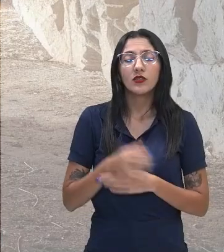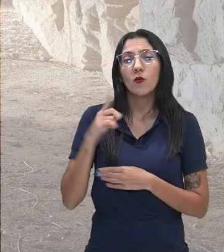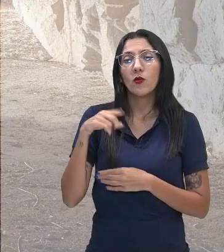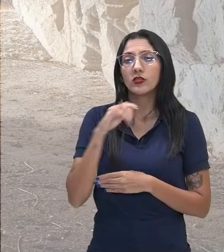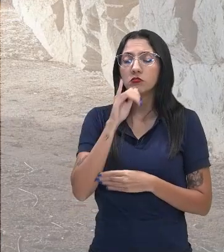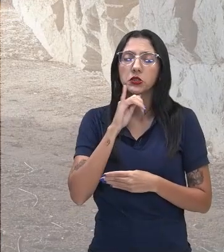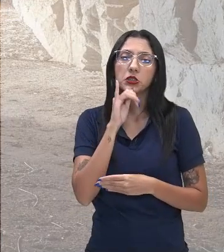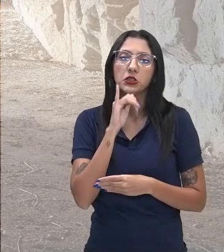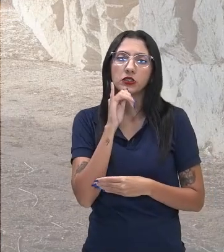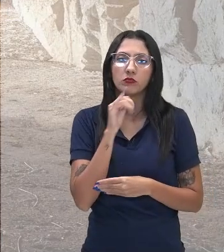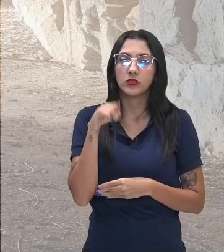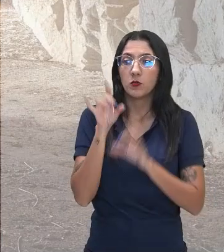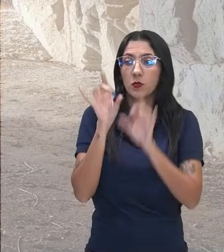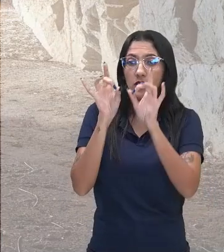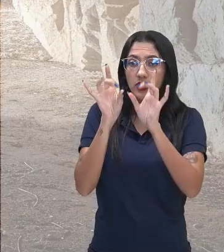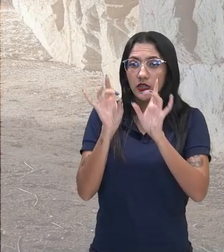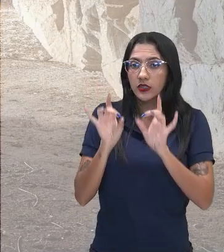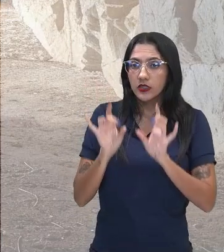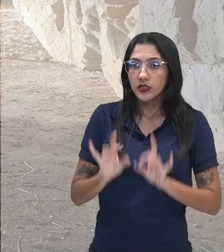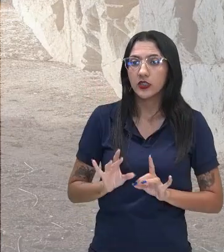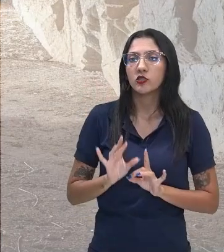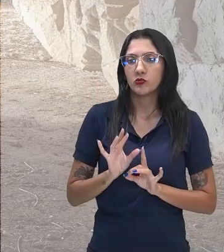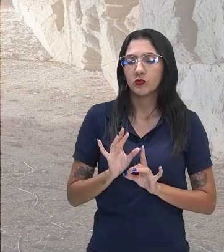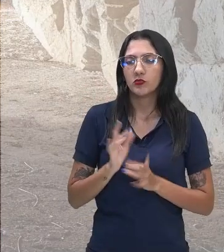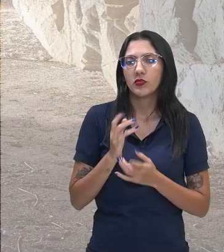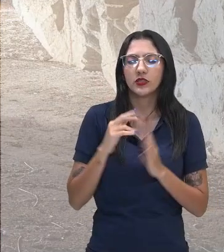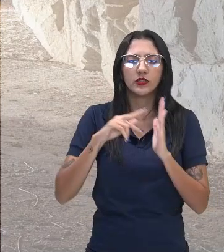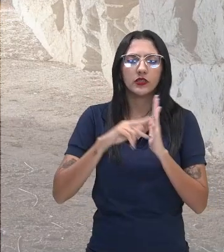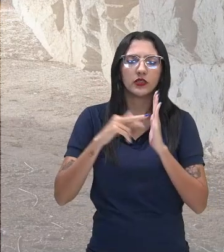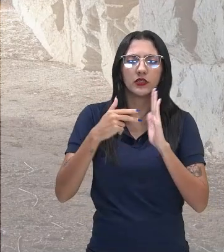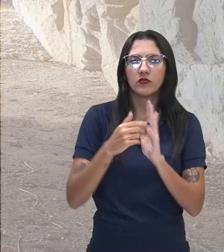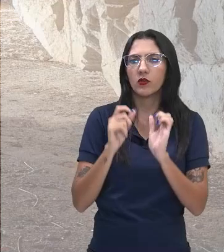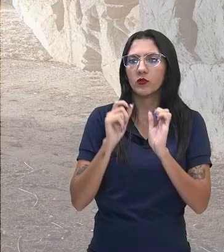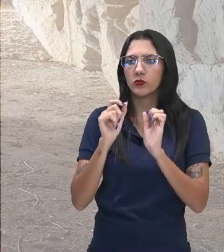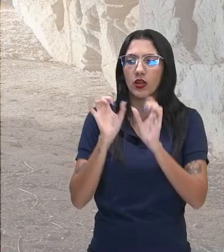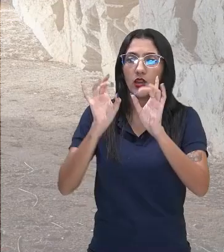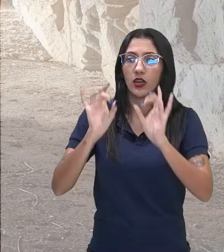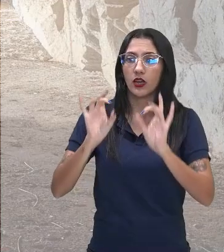amuleto, referência de fertilidade,